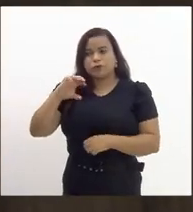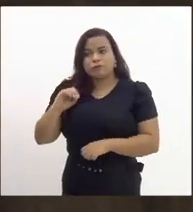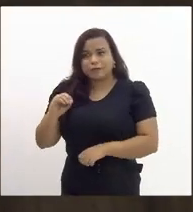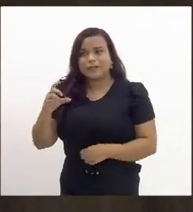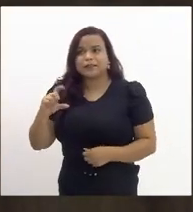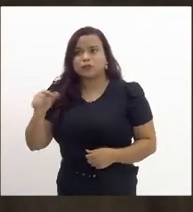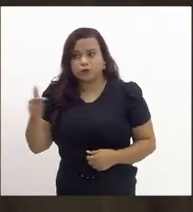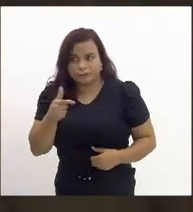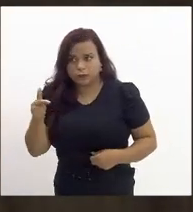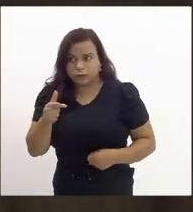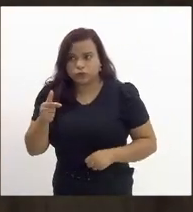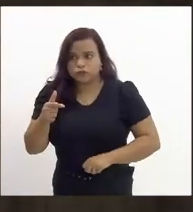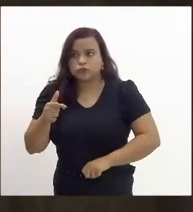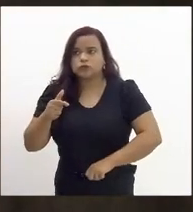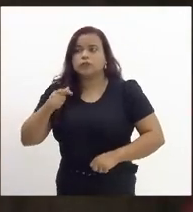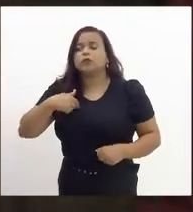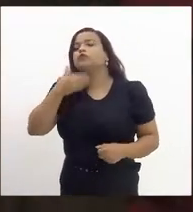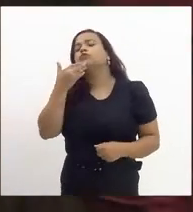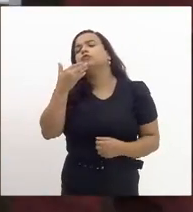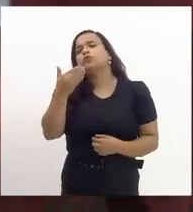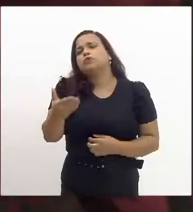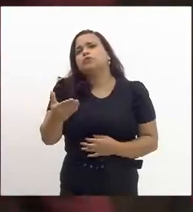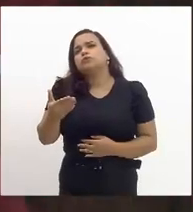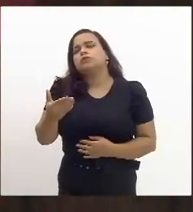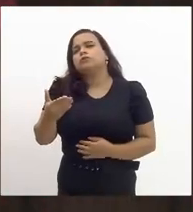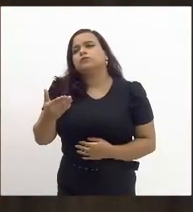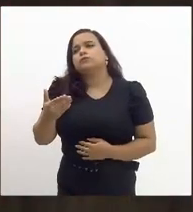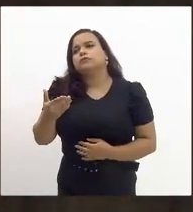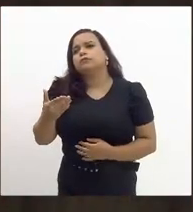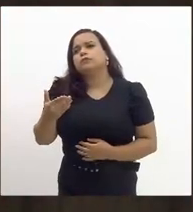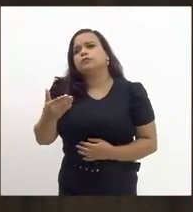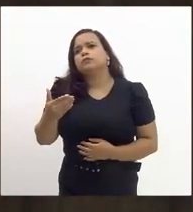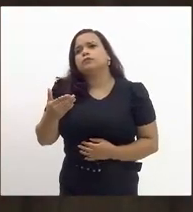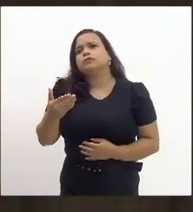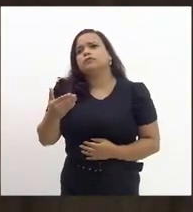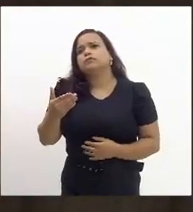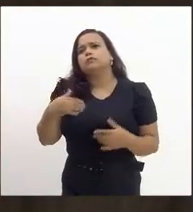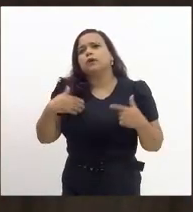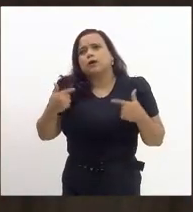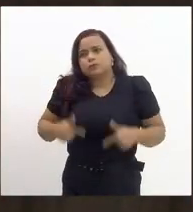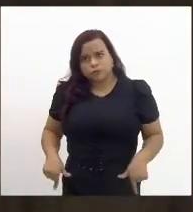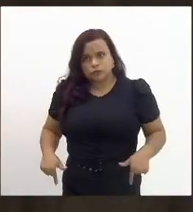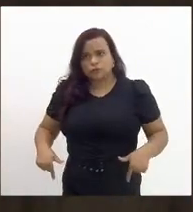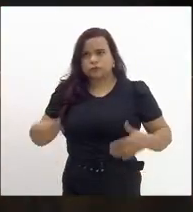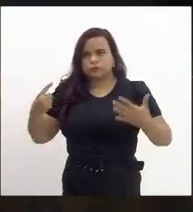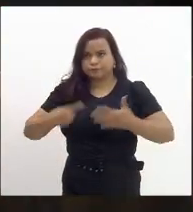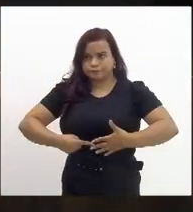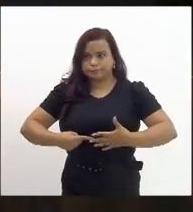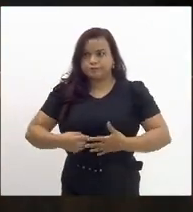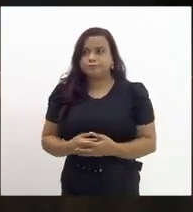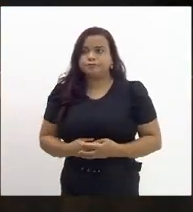2022, solicito que consigne a abstenção do pessoal. Bancada do pessoal, obrigada.